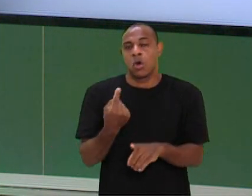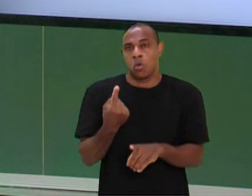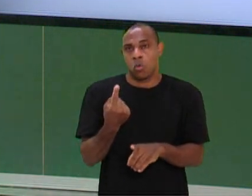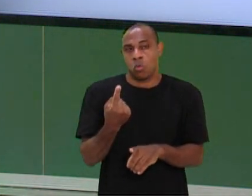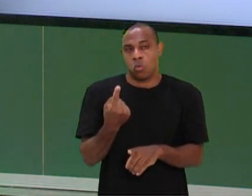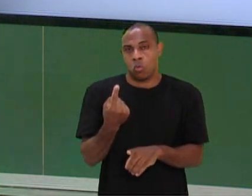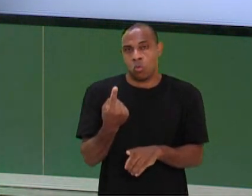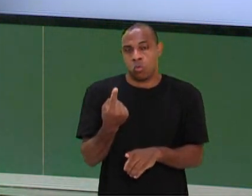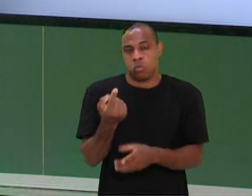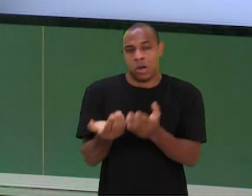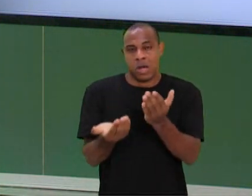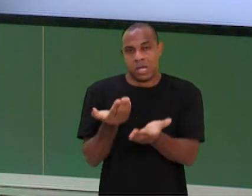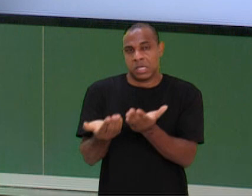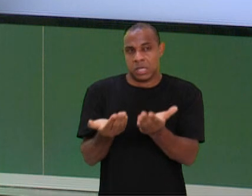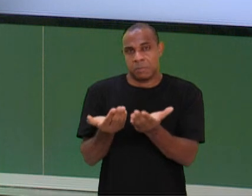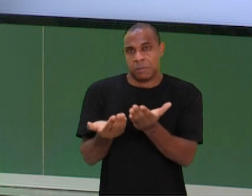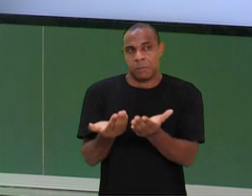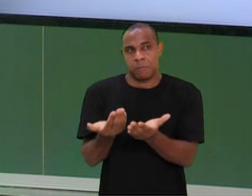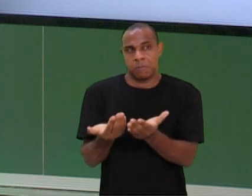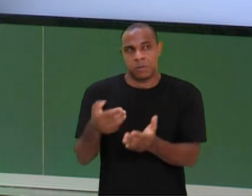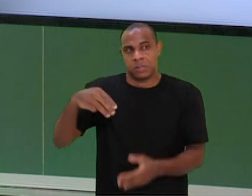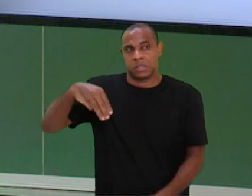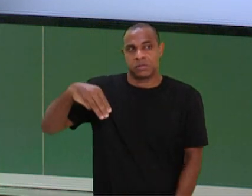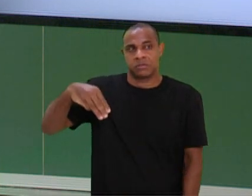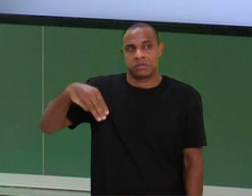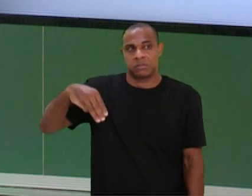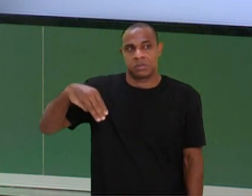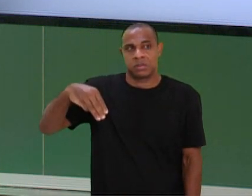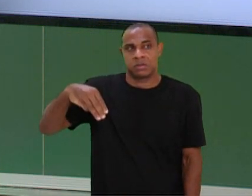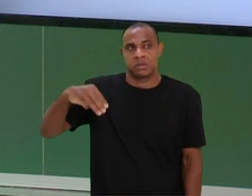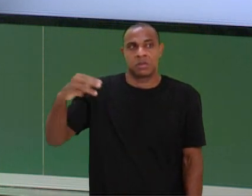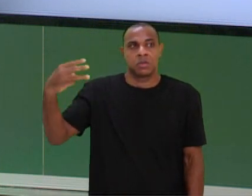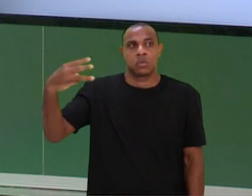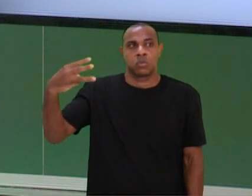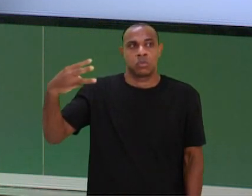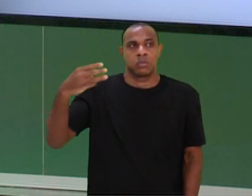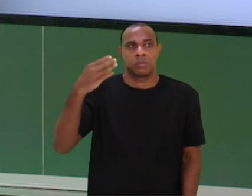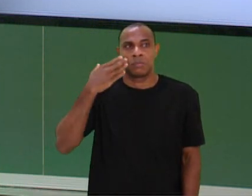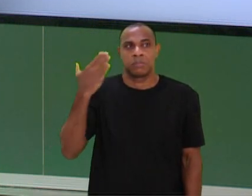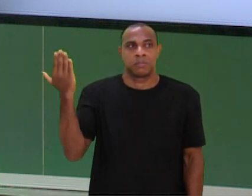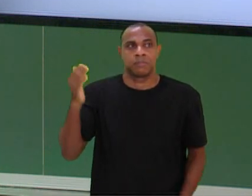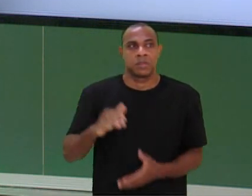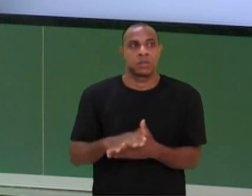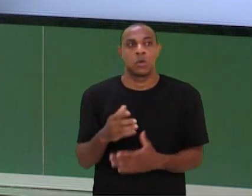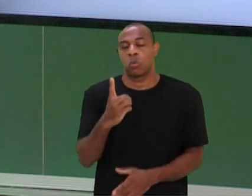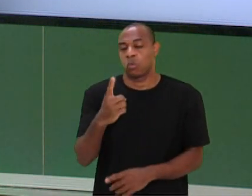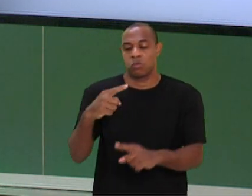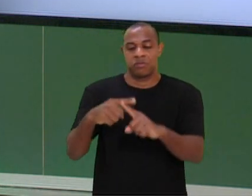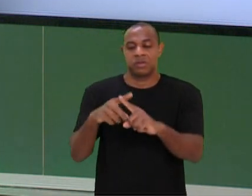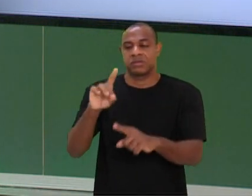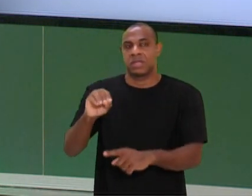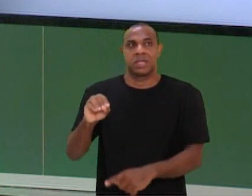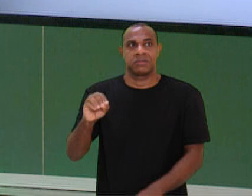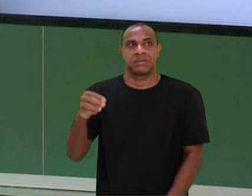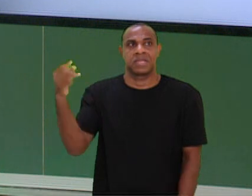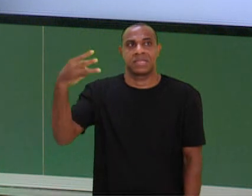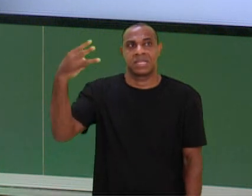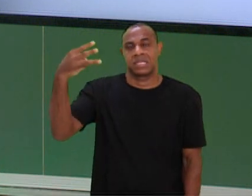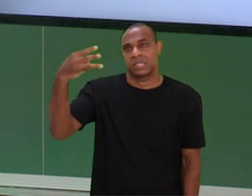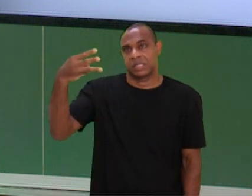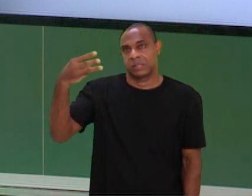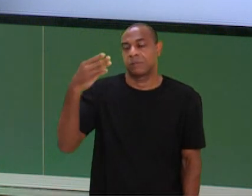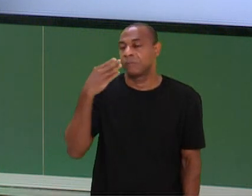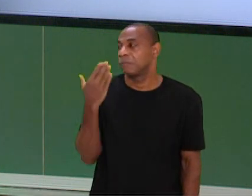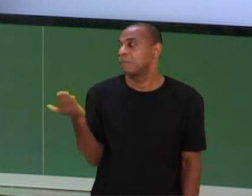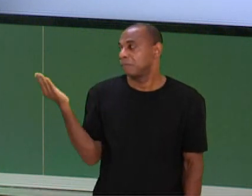cúbico. Ou seja, 1 vezes 10 na terceira quilogramas por metro cúbico. A gente tem que